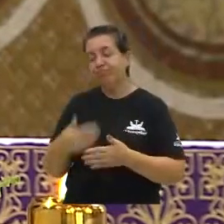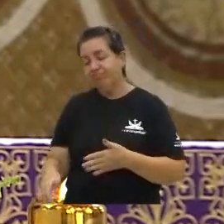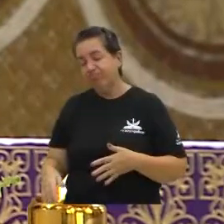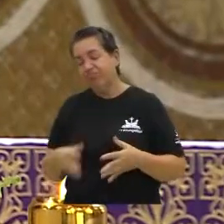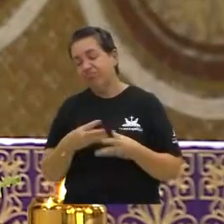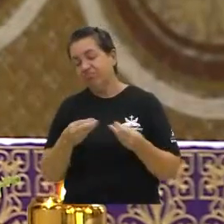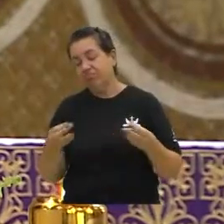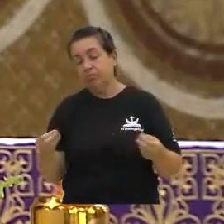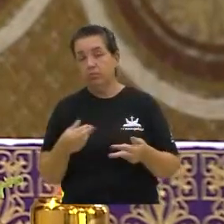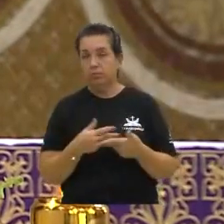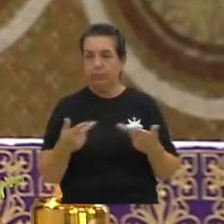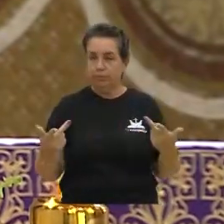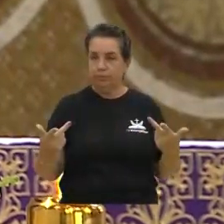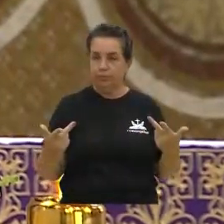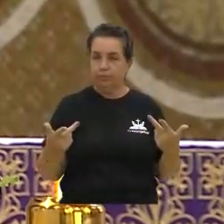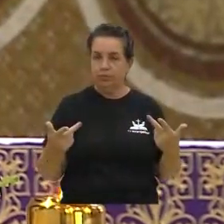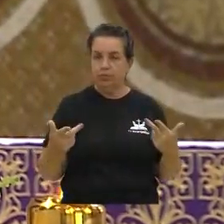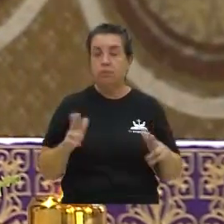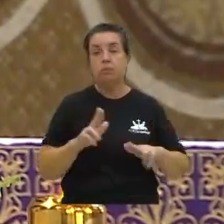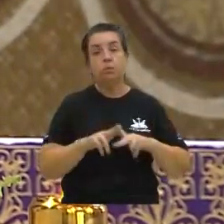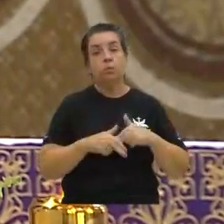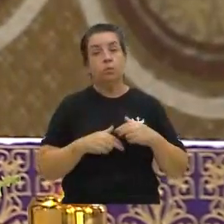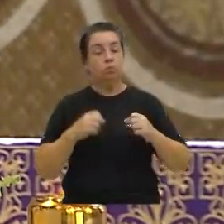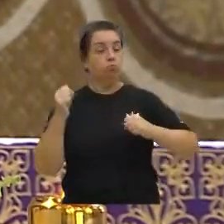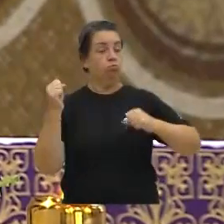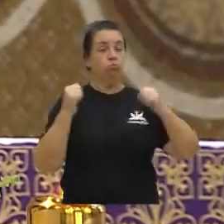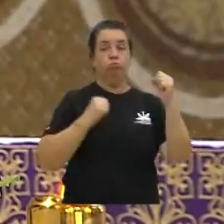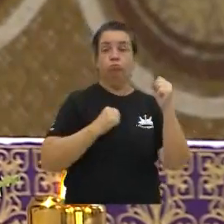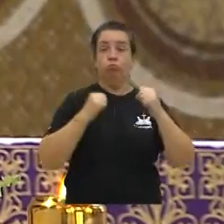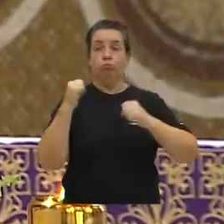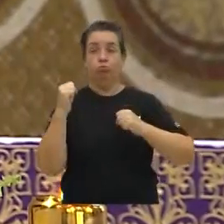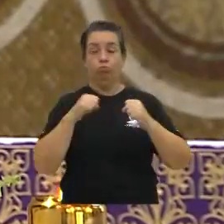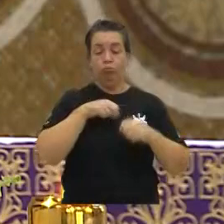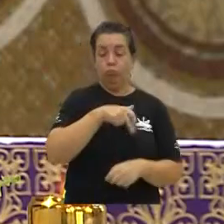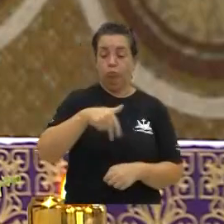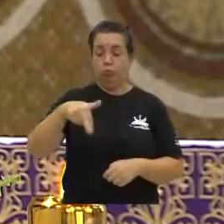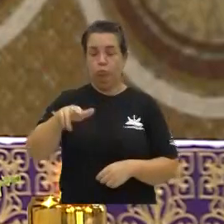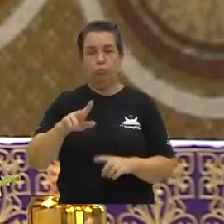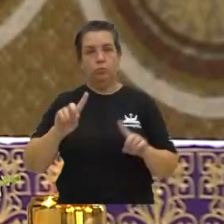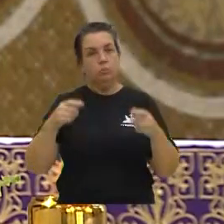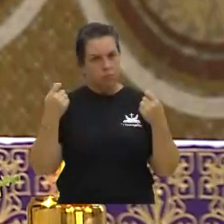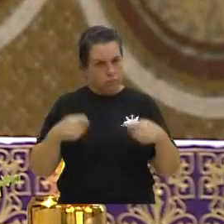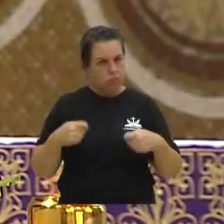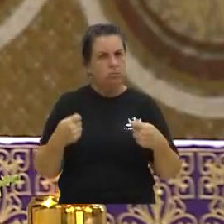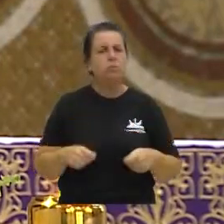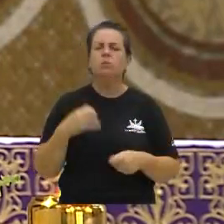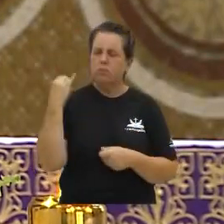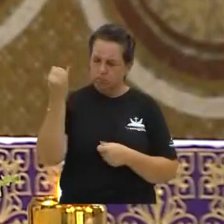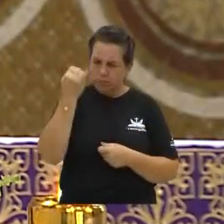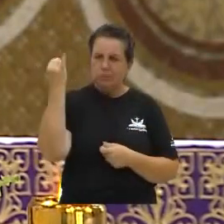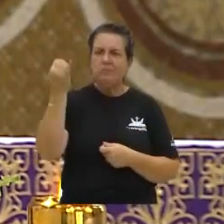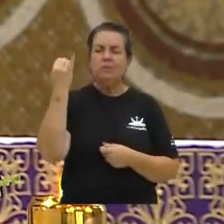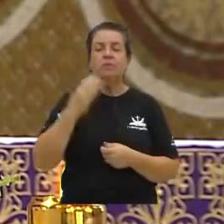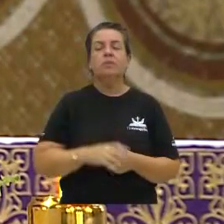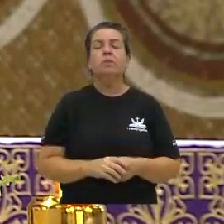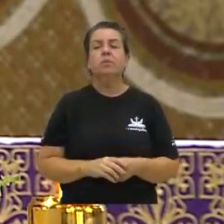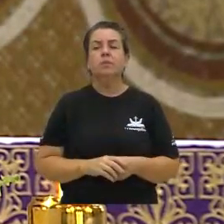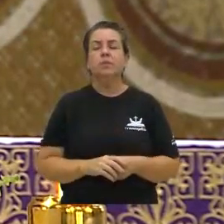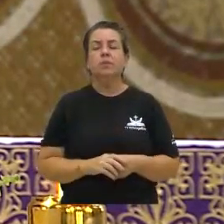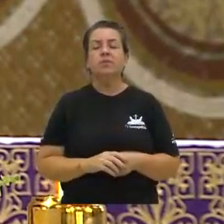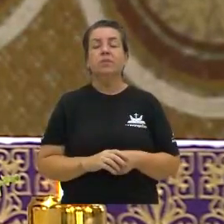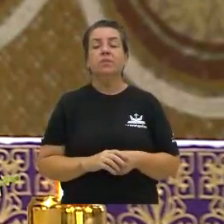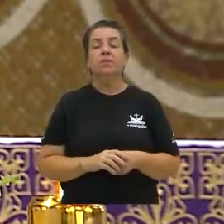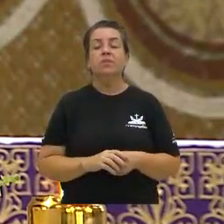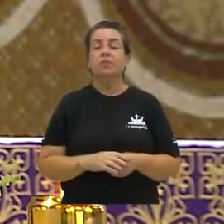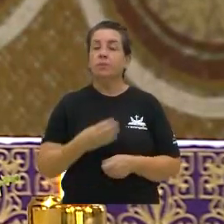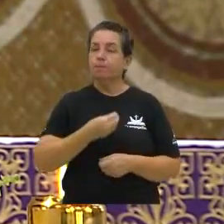muito. Por isso o exercício não é um luxo, é uma necessidade. Ora,